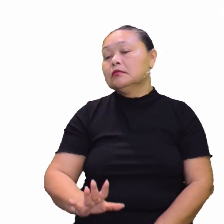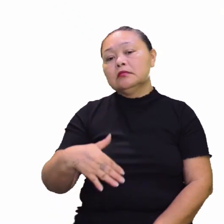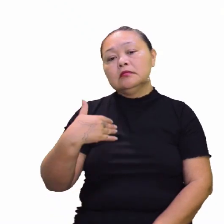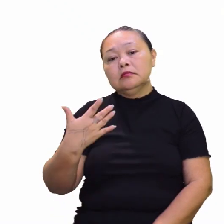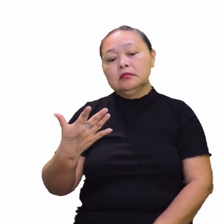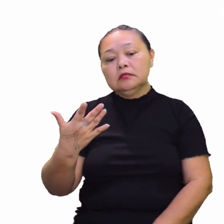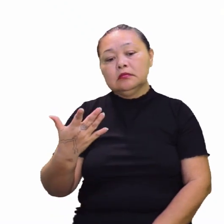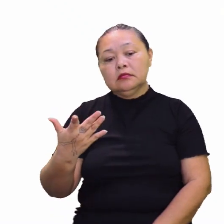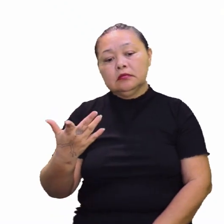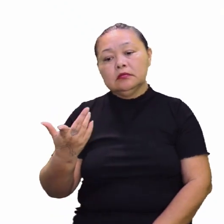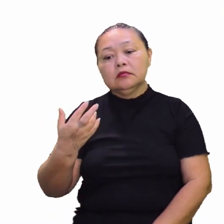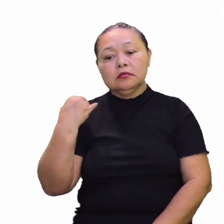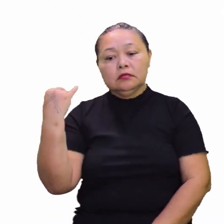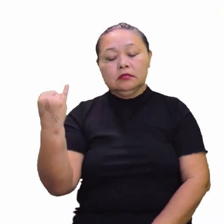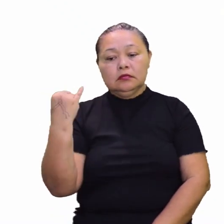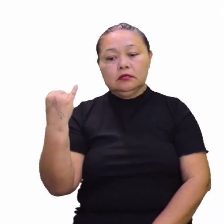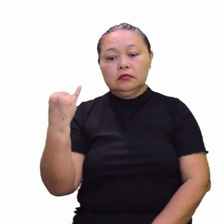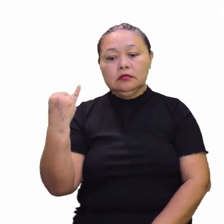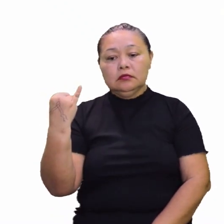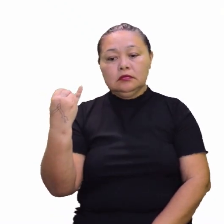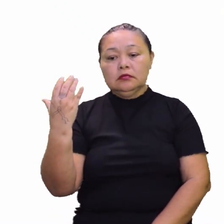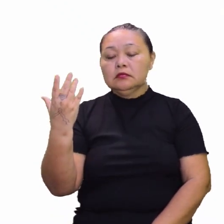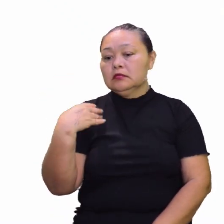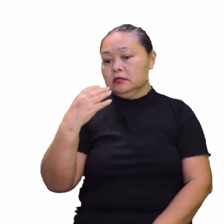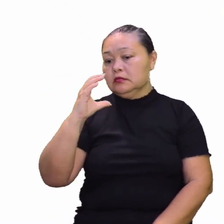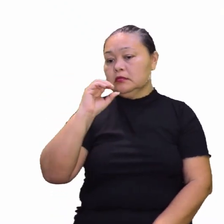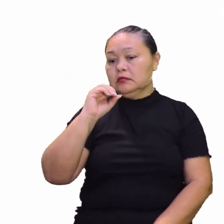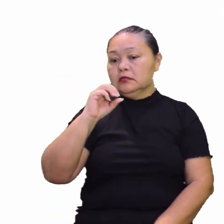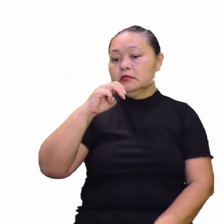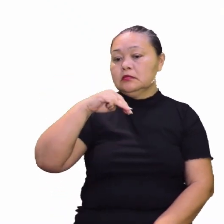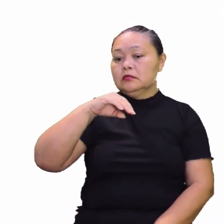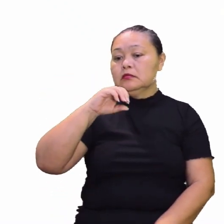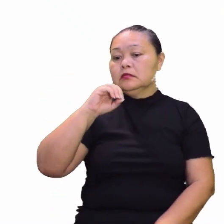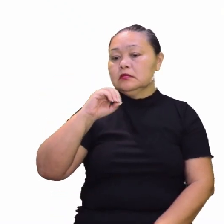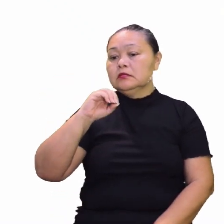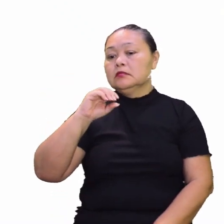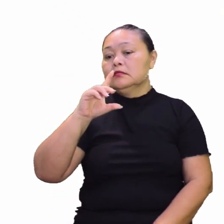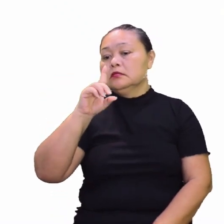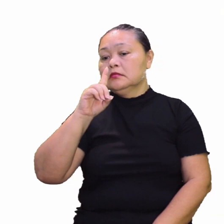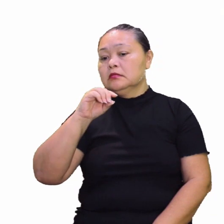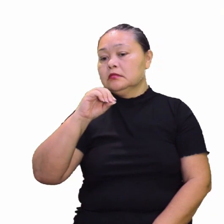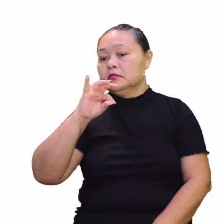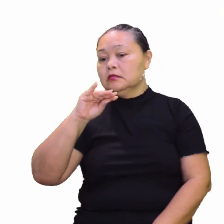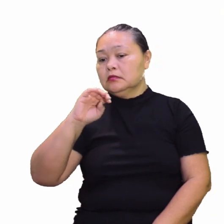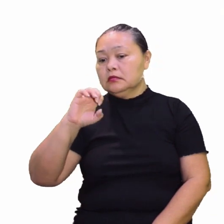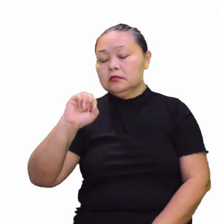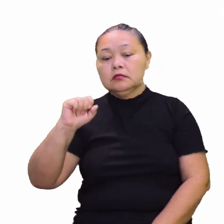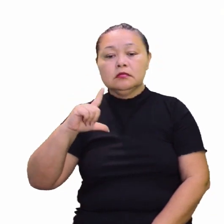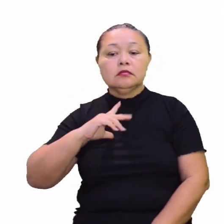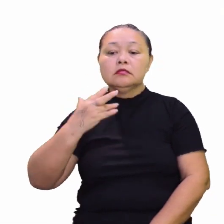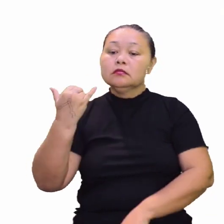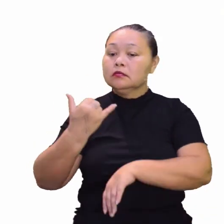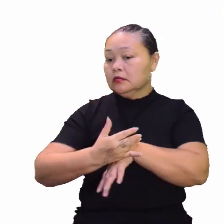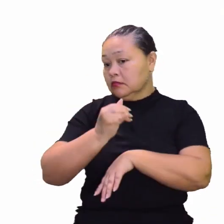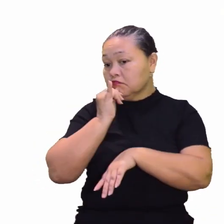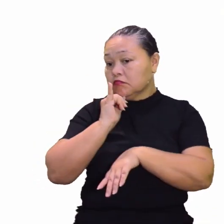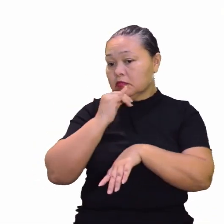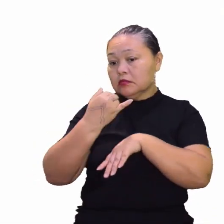Então, Rogério, ela é importante muito, por exemplo, para commodities, né? Exatamente. Commodities como